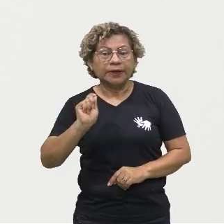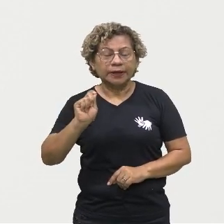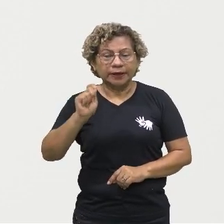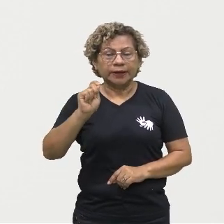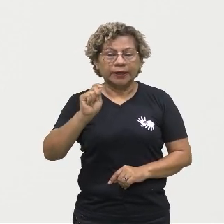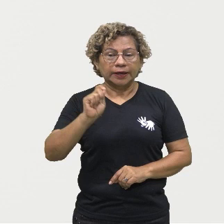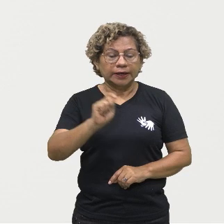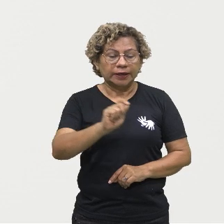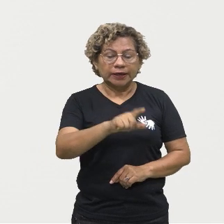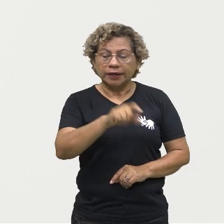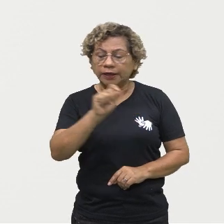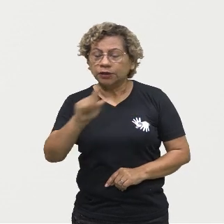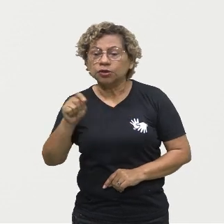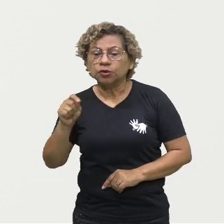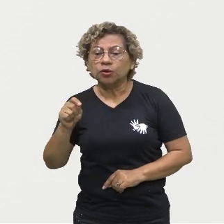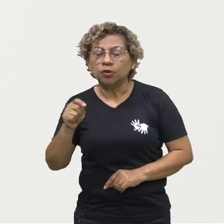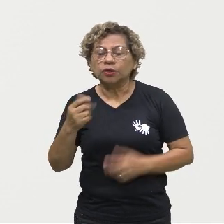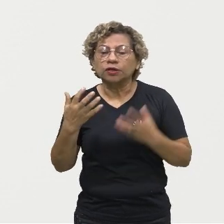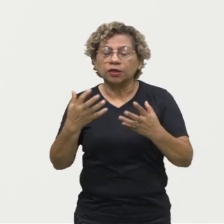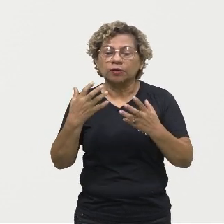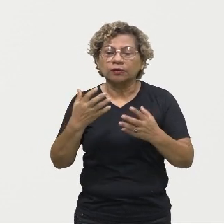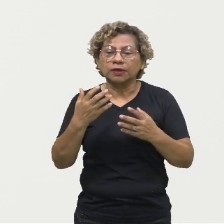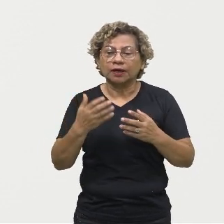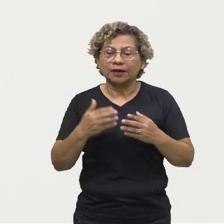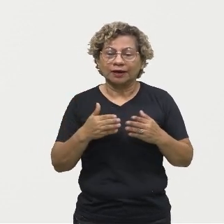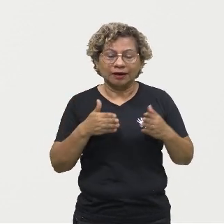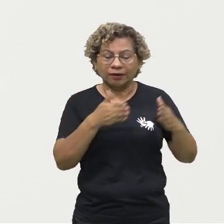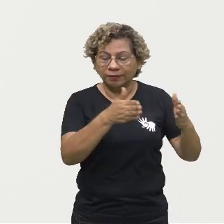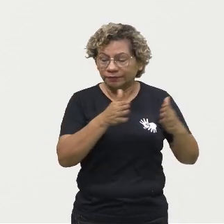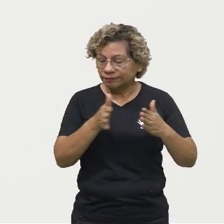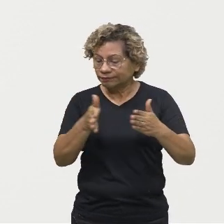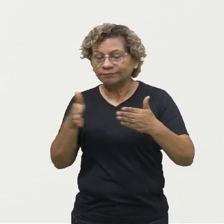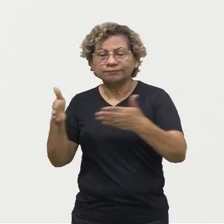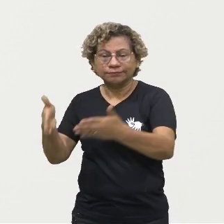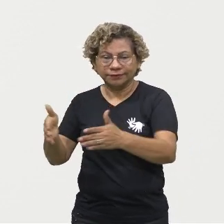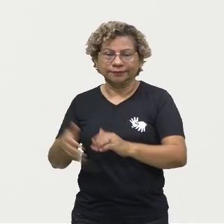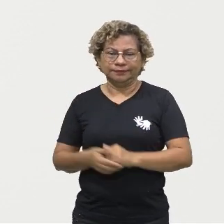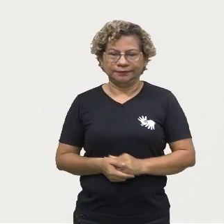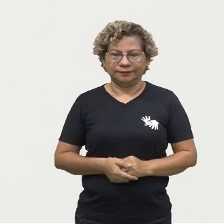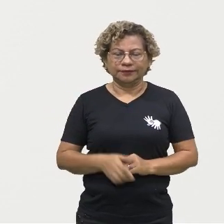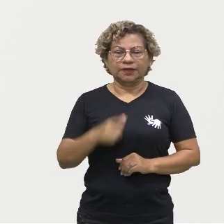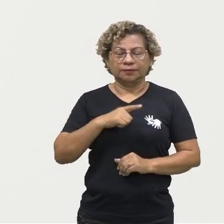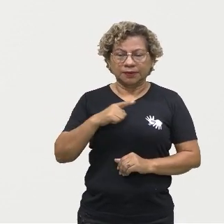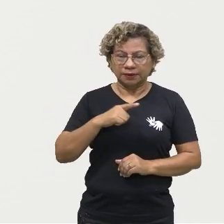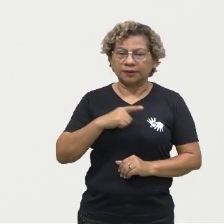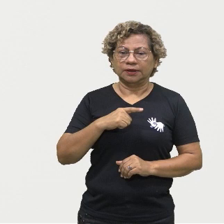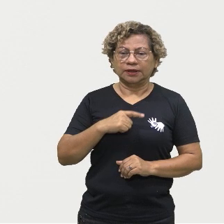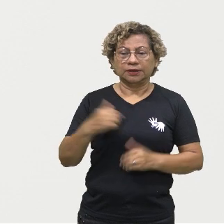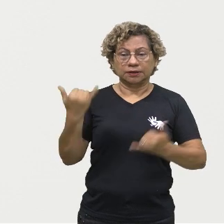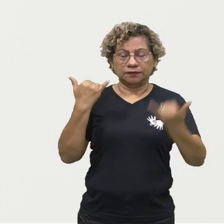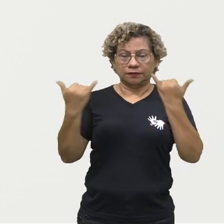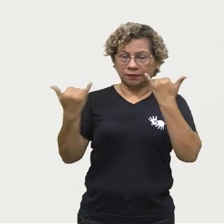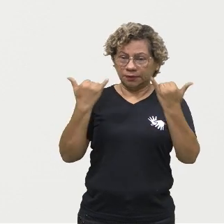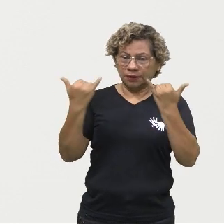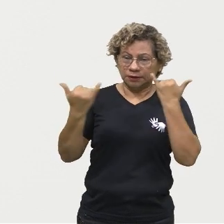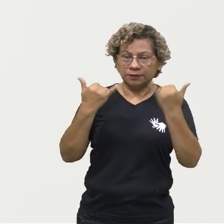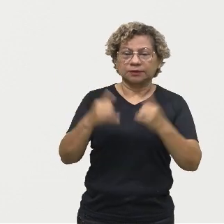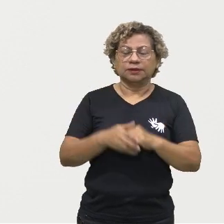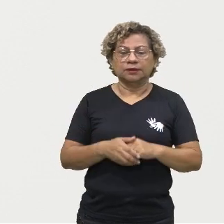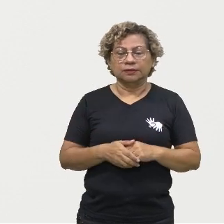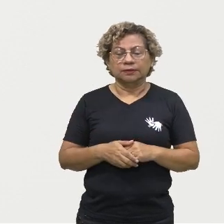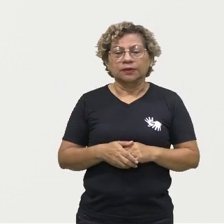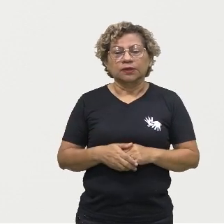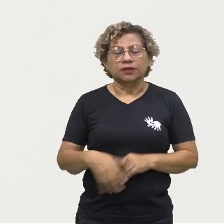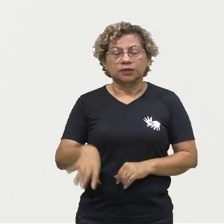fé. Então essa aqui, não. Para evitar a comercialização de informações contidas nos